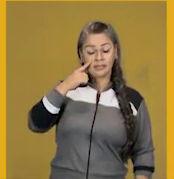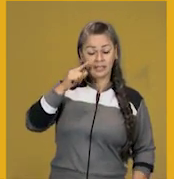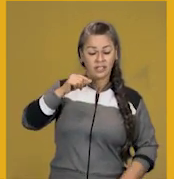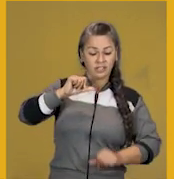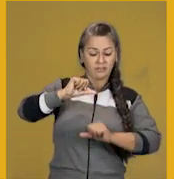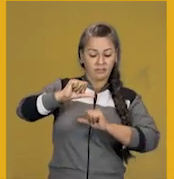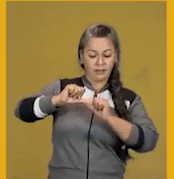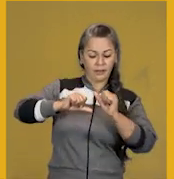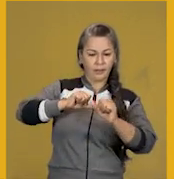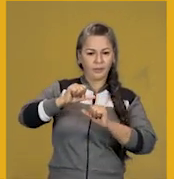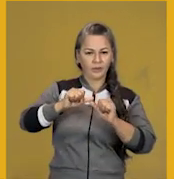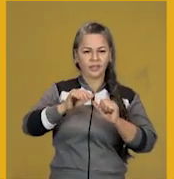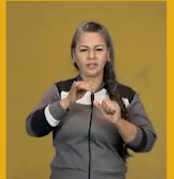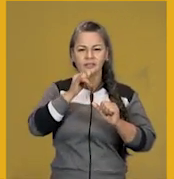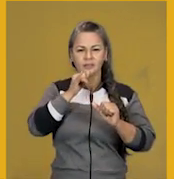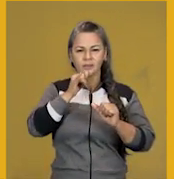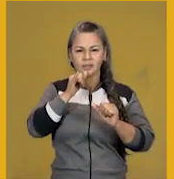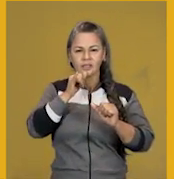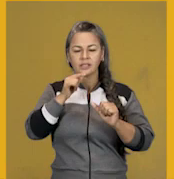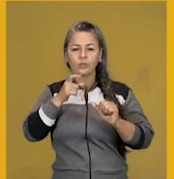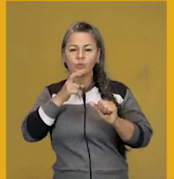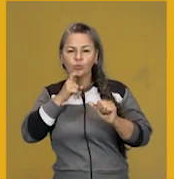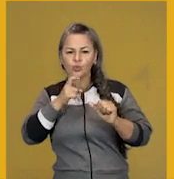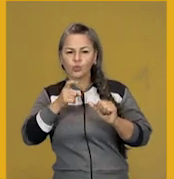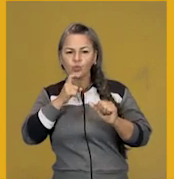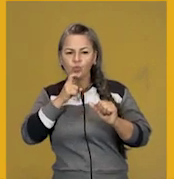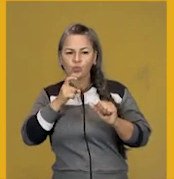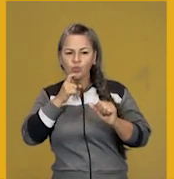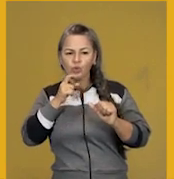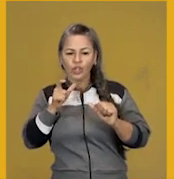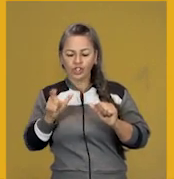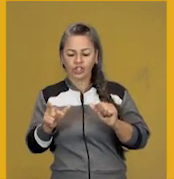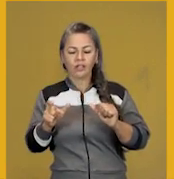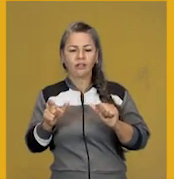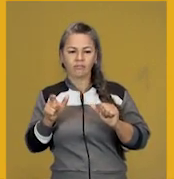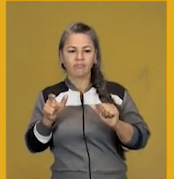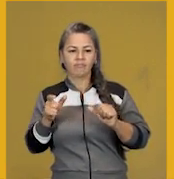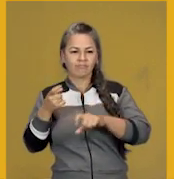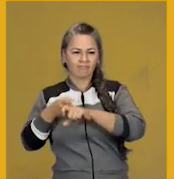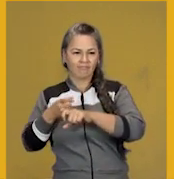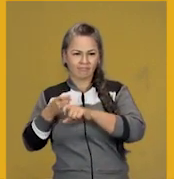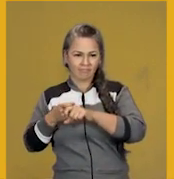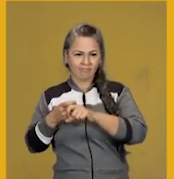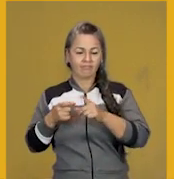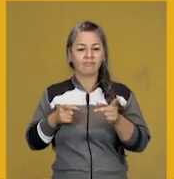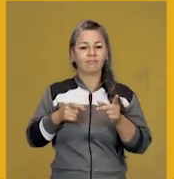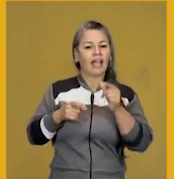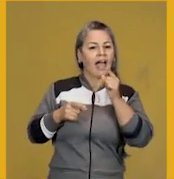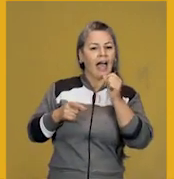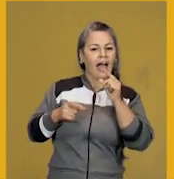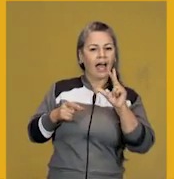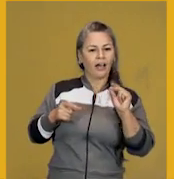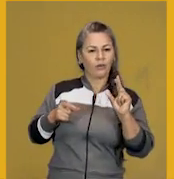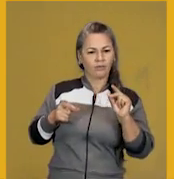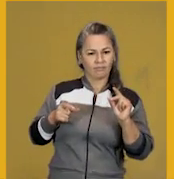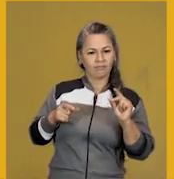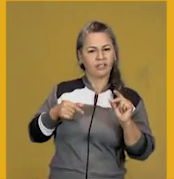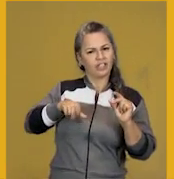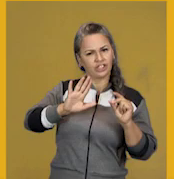também temos que saber qual é o valor do calor, nesse caso é o calor latente, que nós também falamos na aula